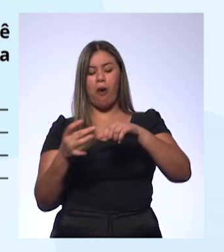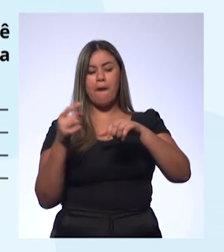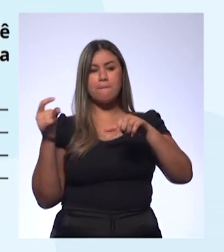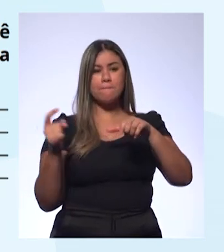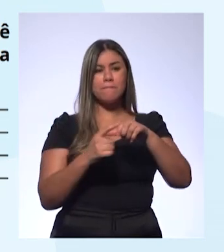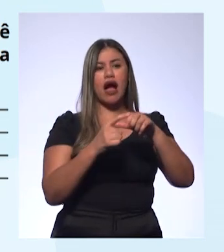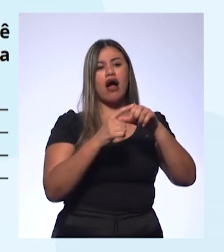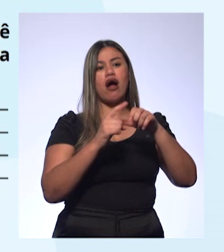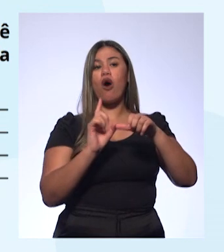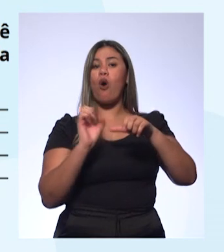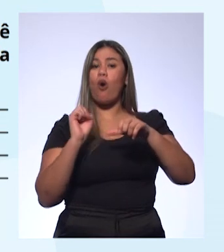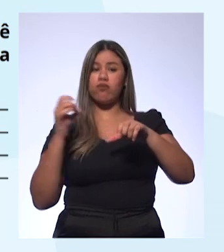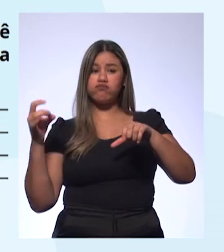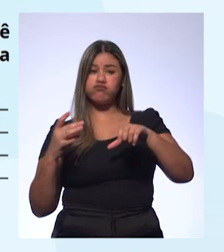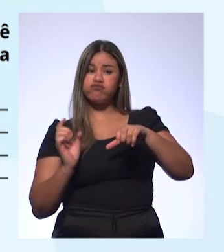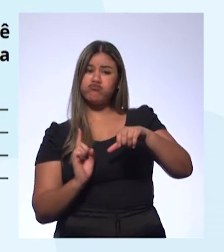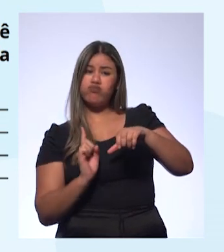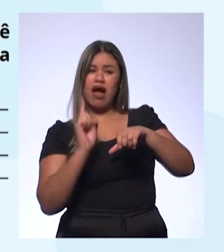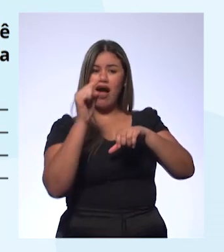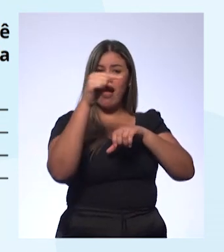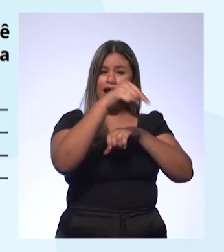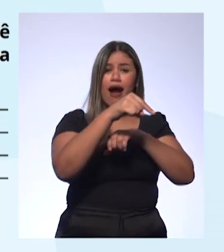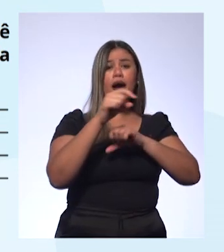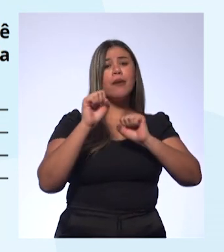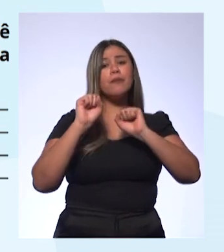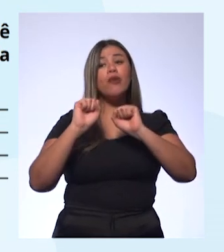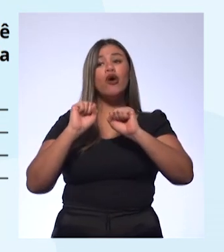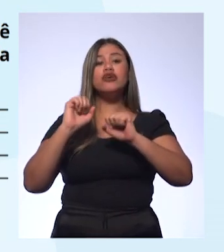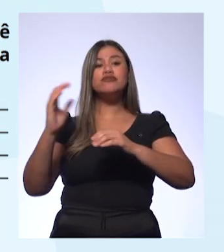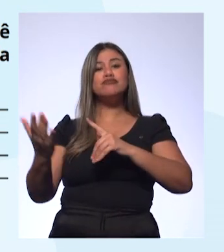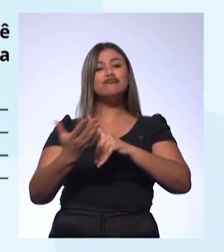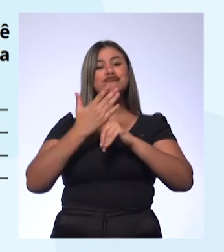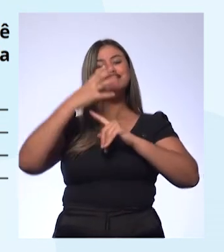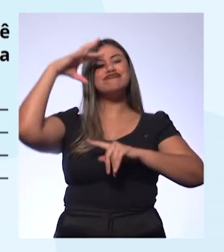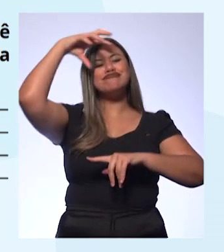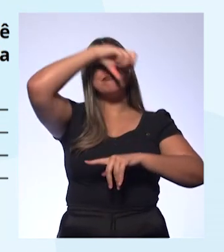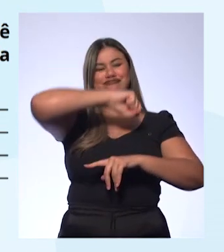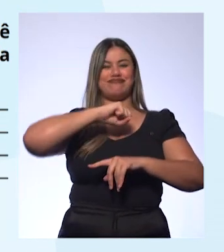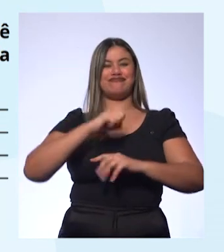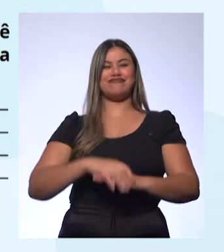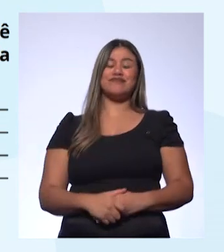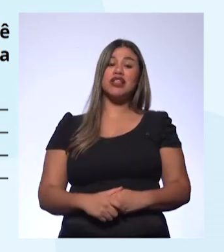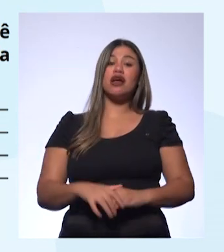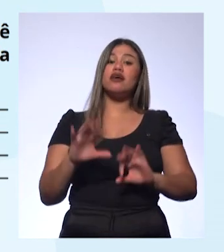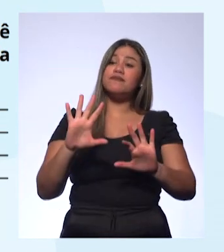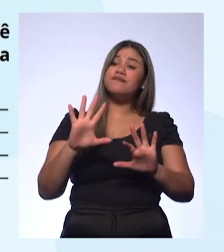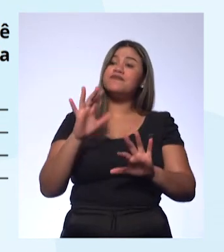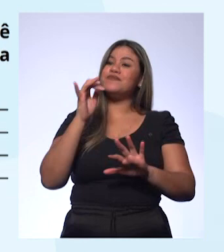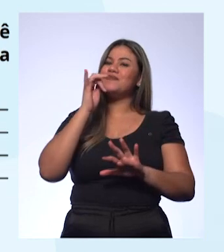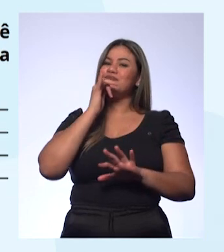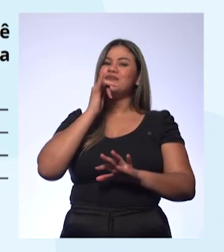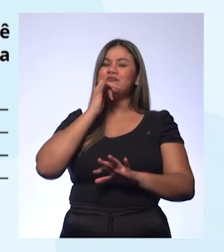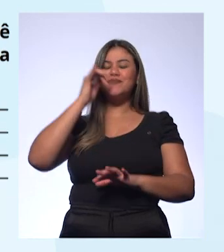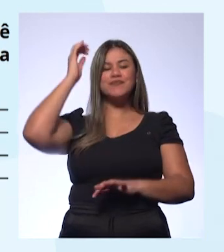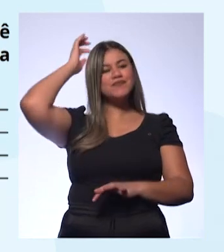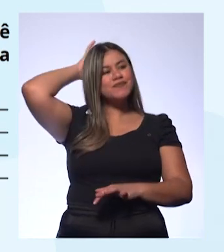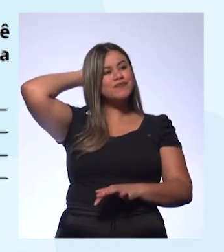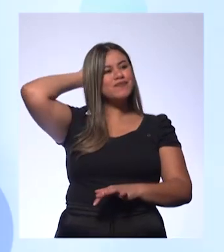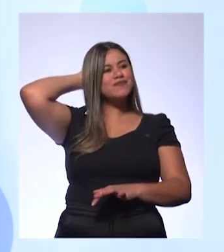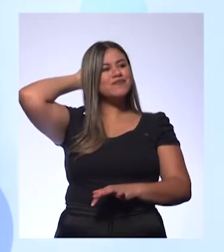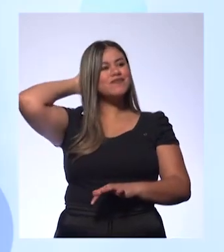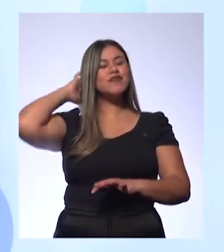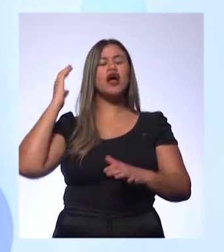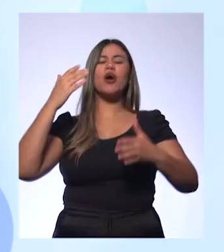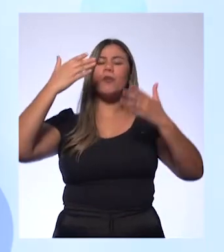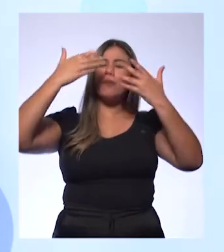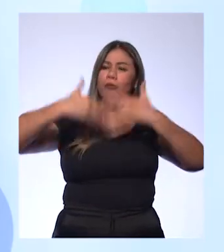ser oportunidades de aprendizagem. Ou seja, quando você foi lá, queria tirar 10